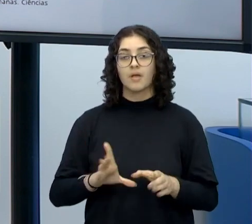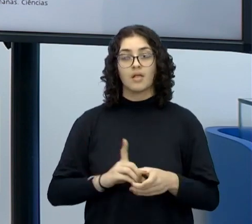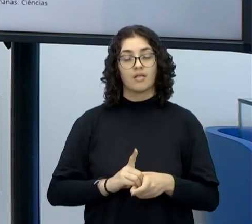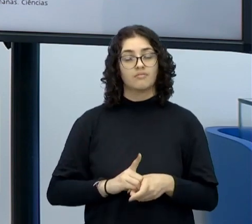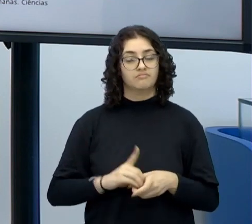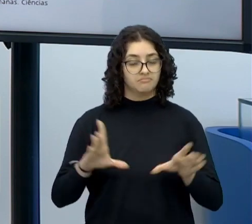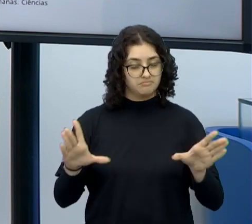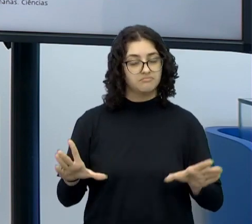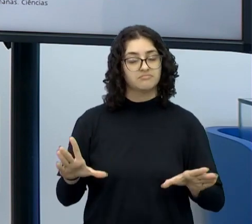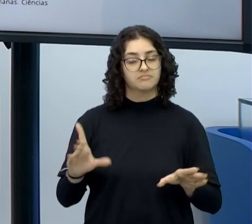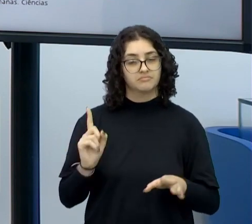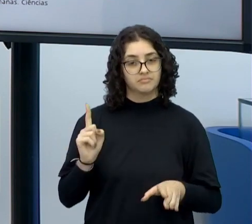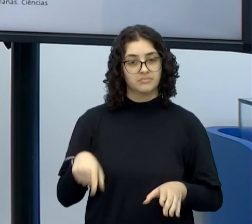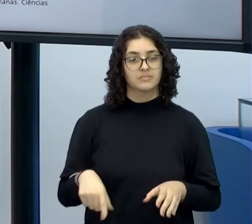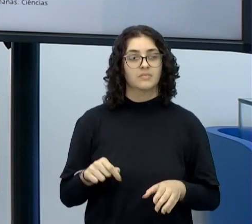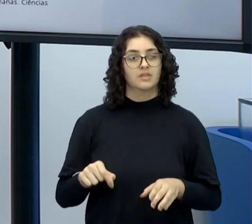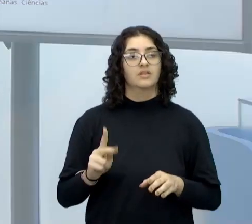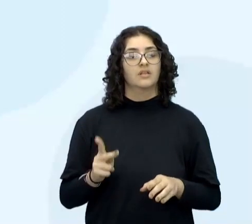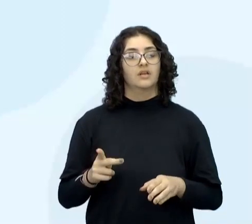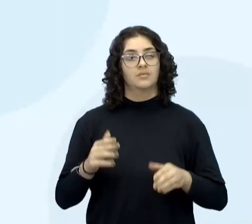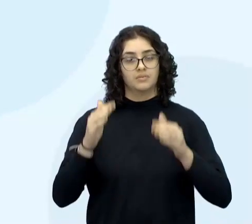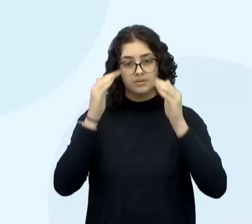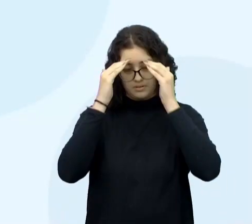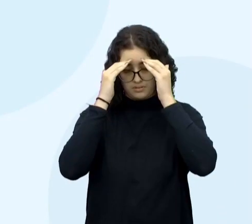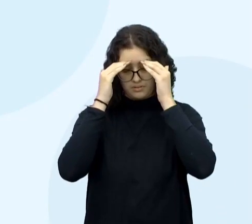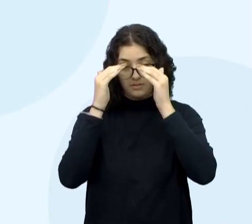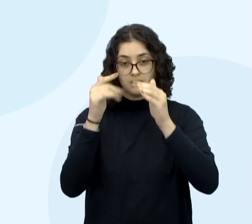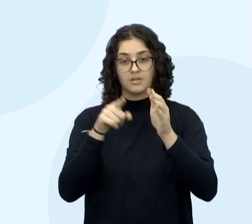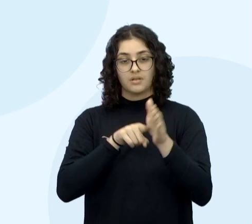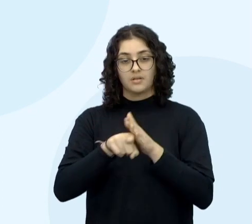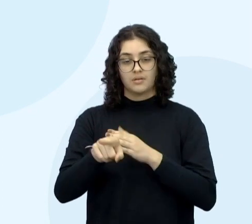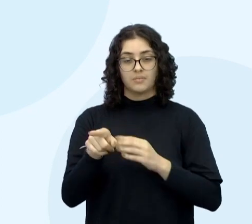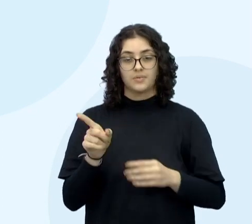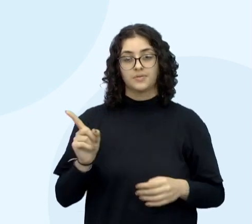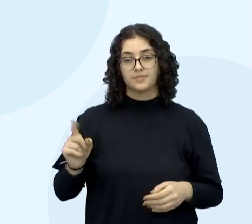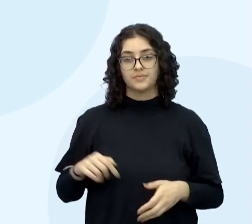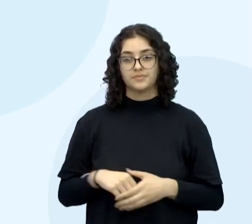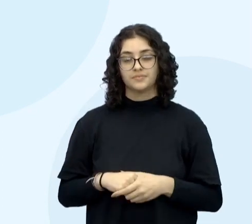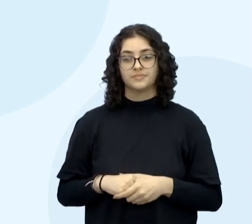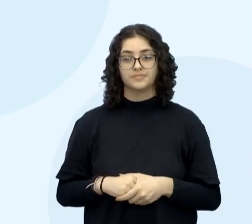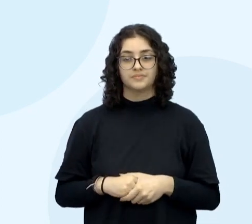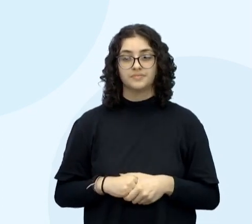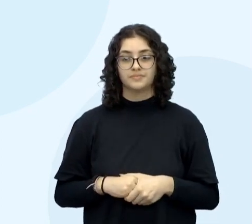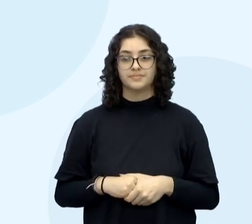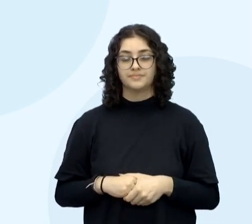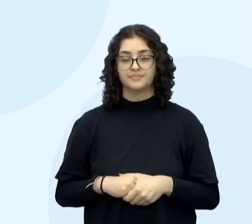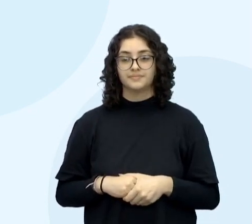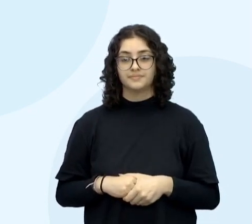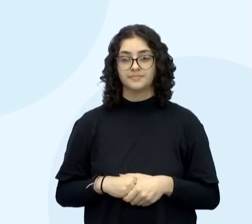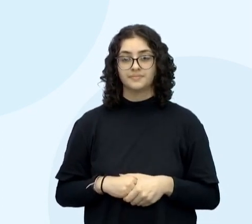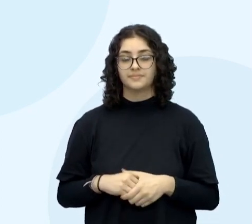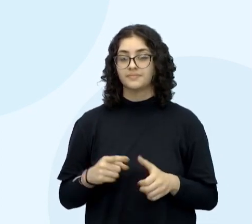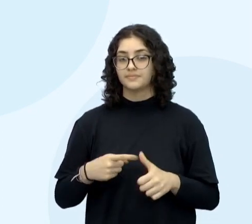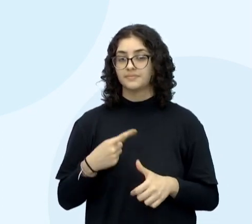democrático também, sempre respeitoso. Tem uma pergunta interessante. Vamos lá. A primeira